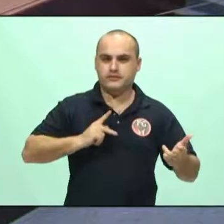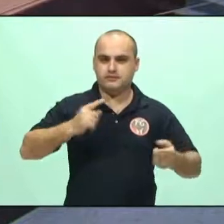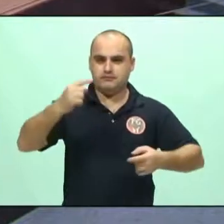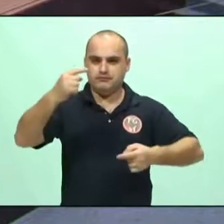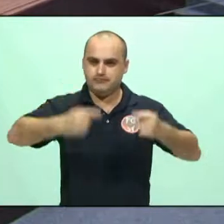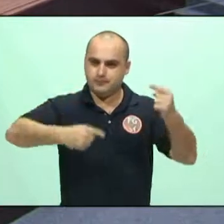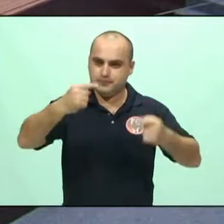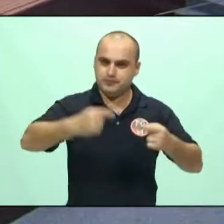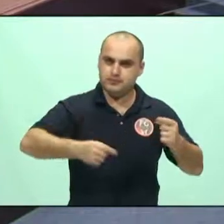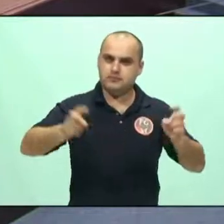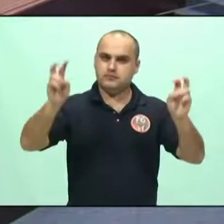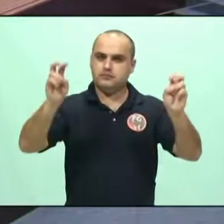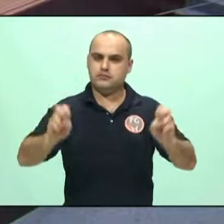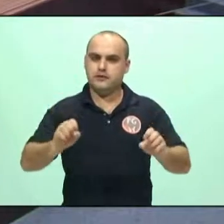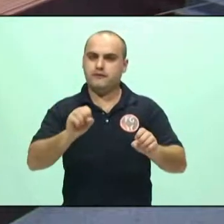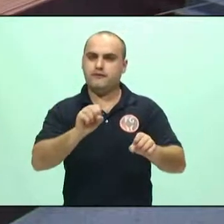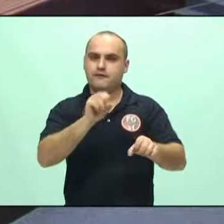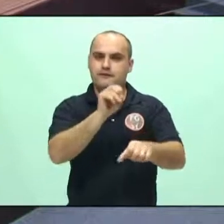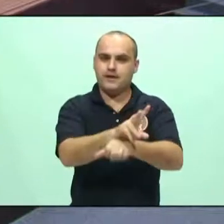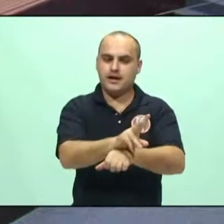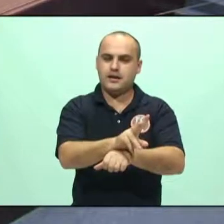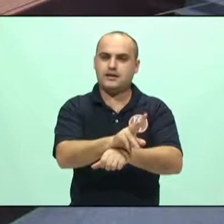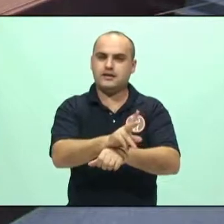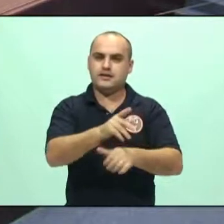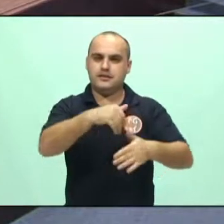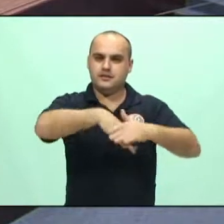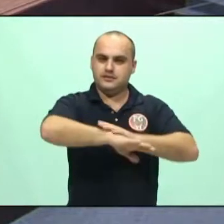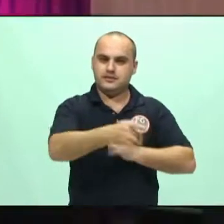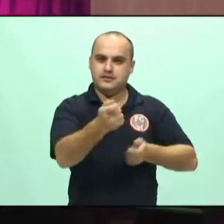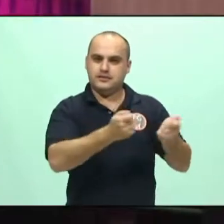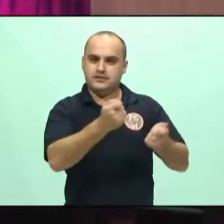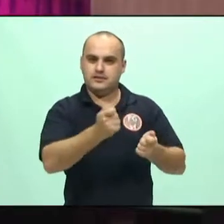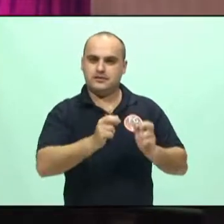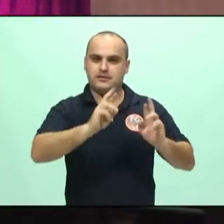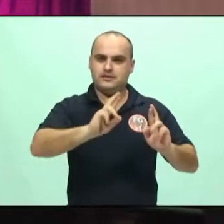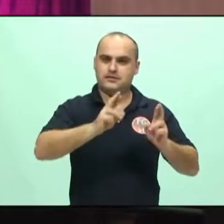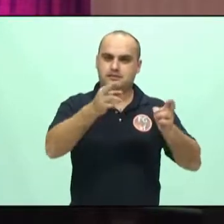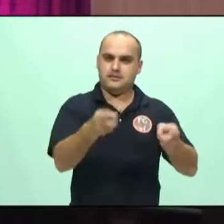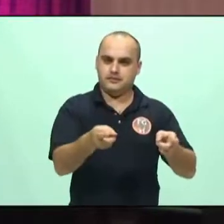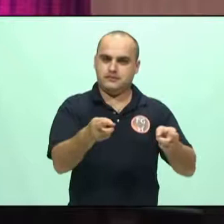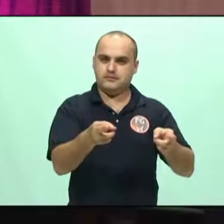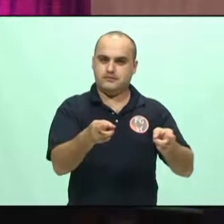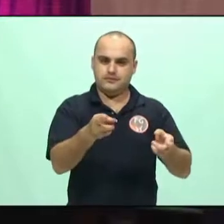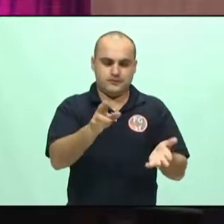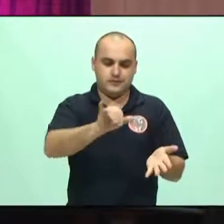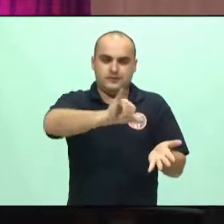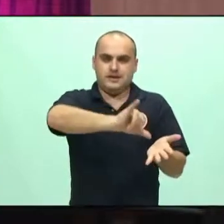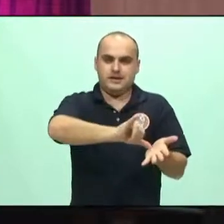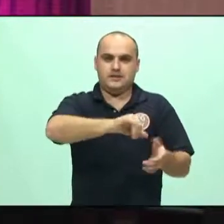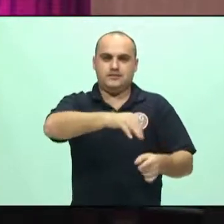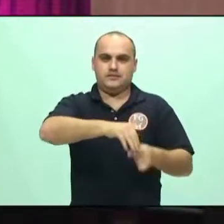debate sobre as vagas de estacionamento disponíveis nas regiões centrais do município de Itajaí